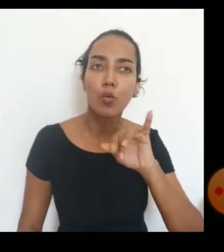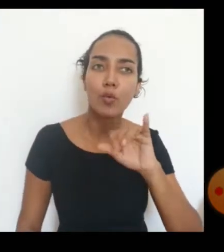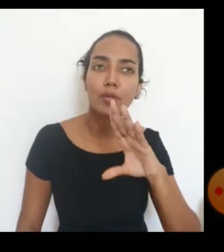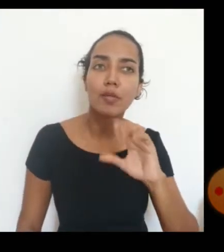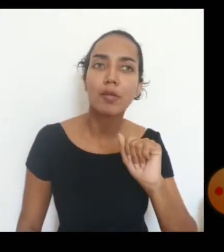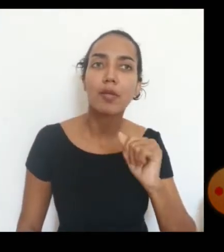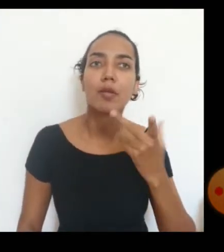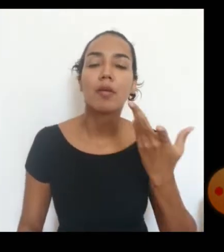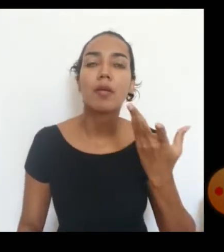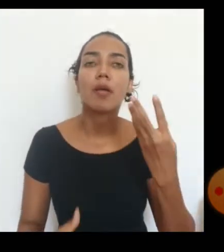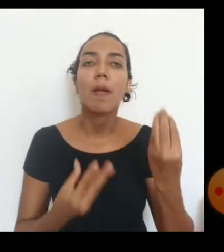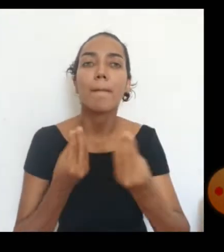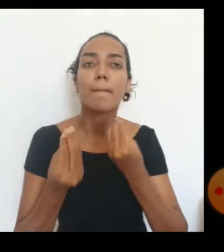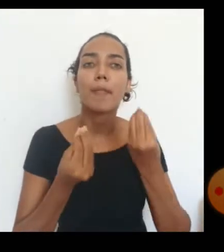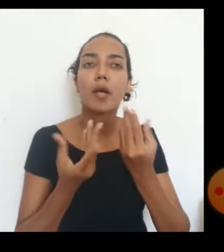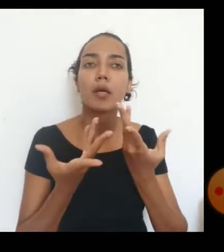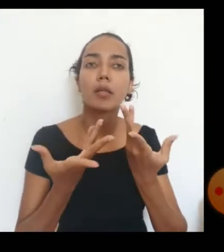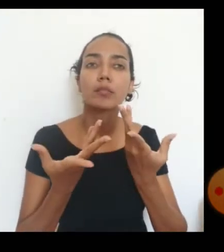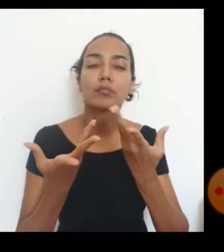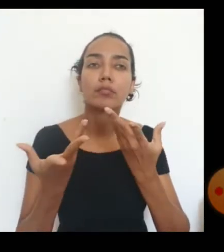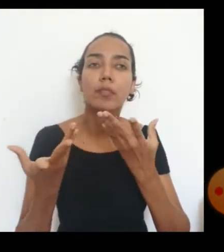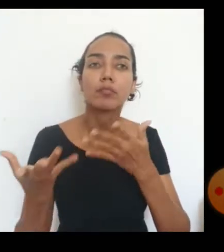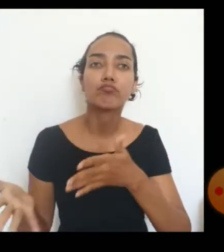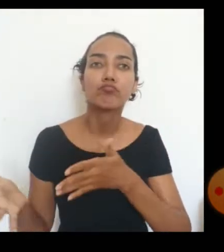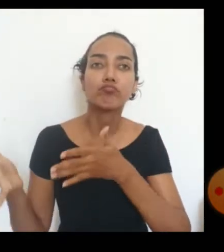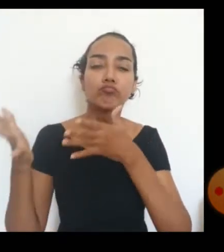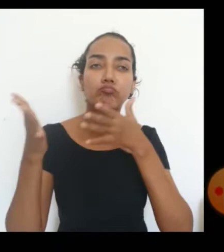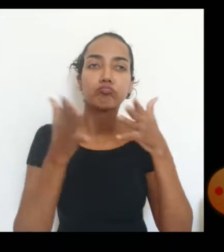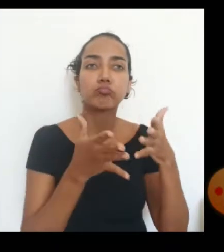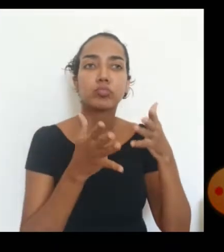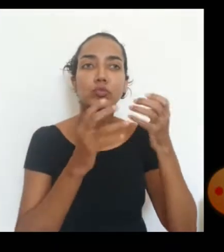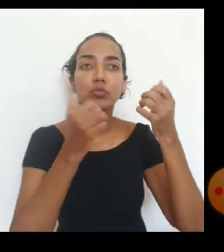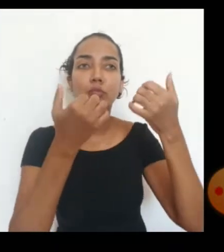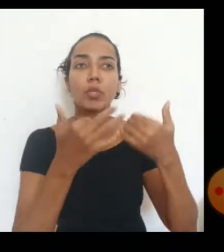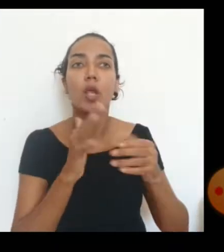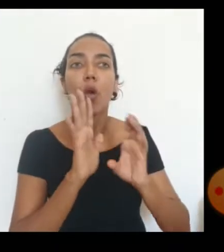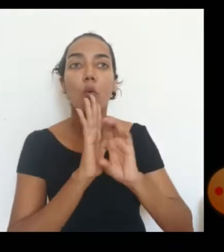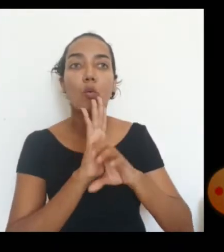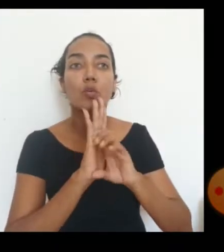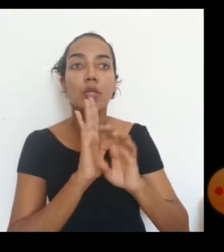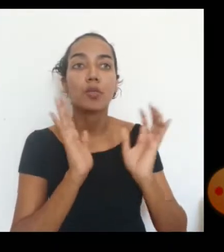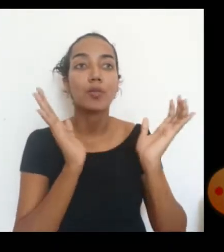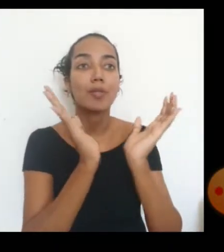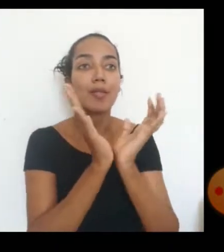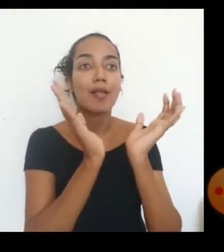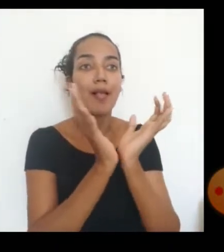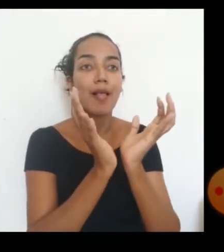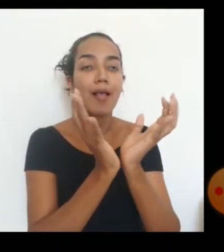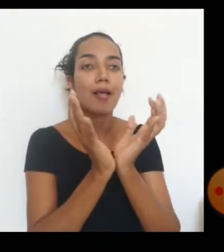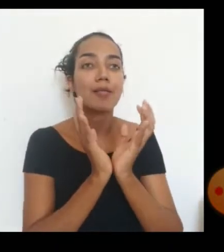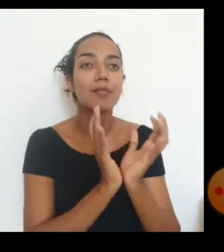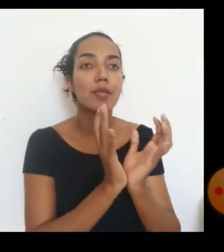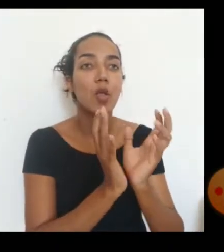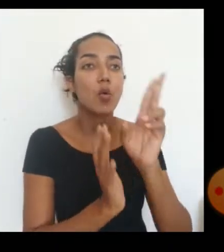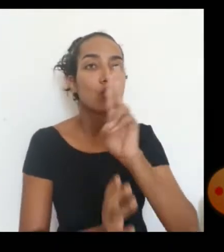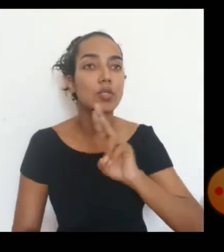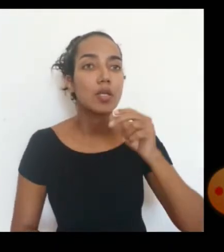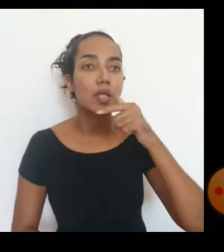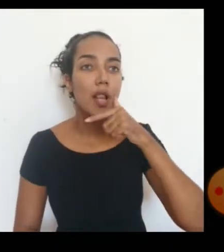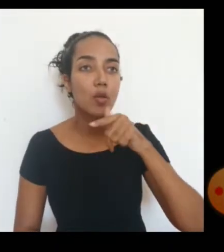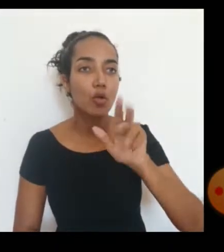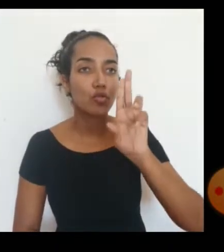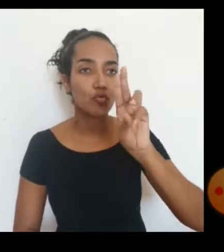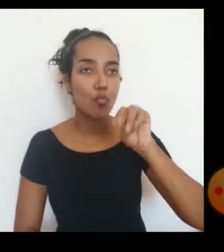uma representação, uma notação do conceito de classe usando a linguagem UML. Como pode ser visto